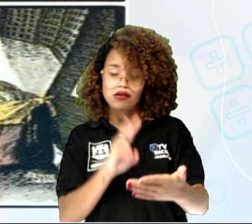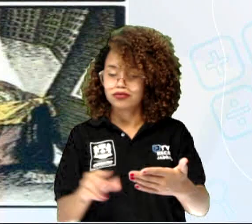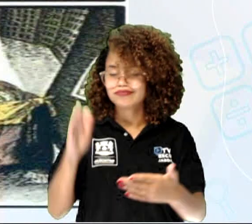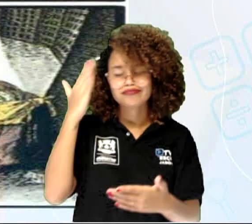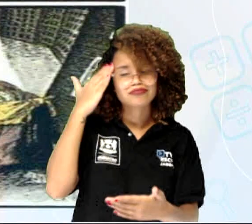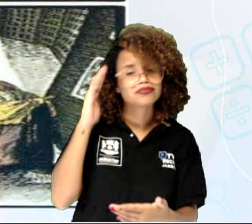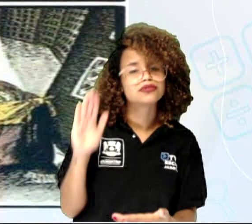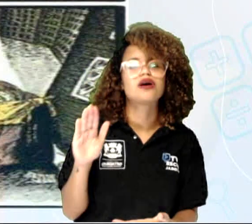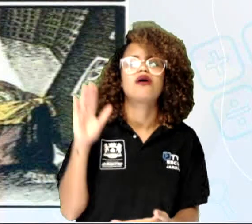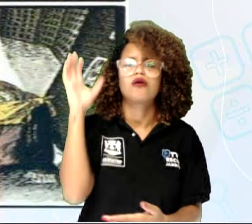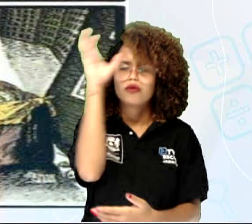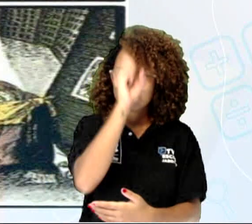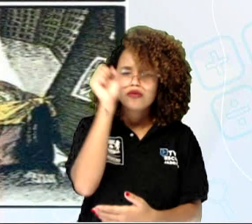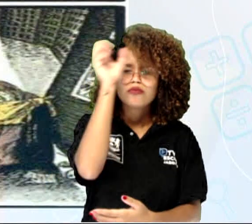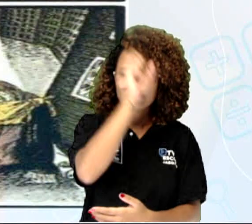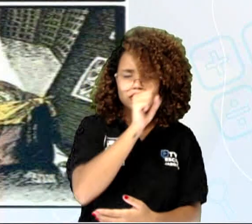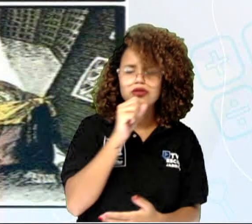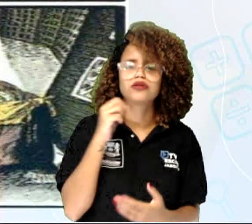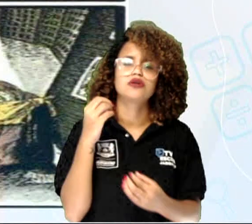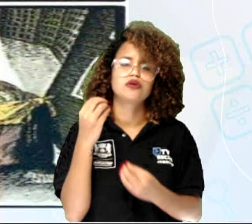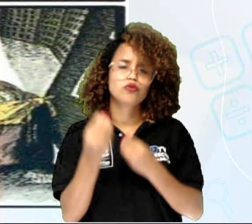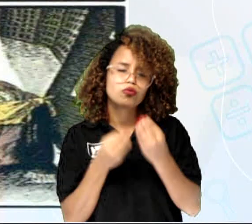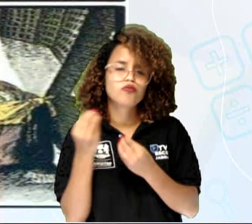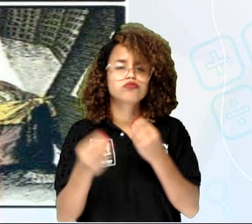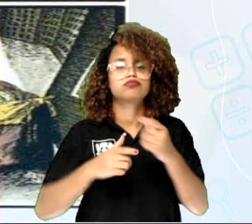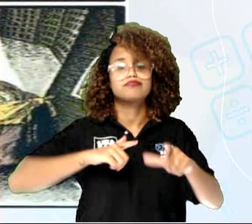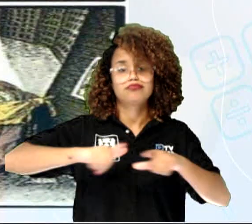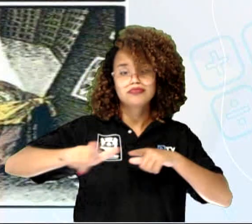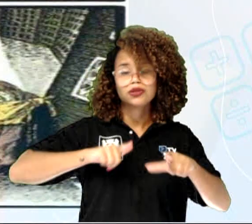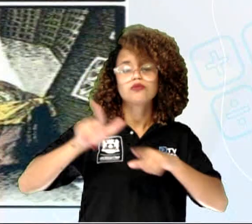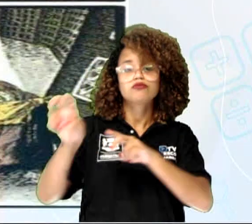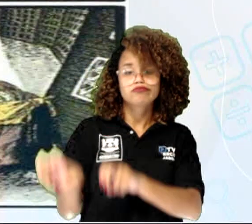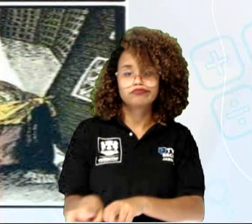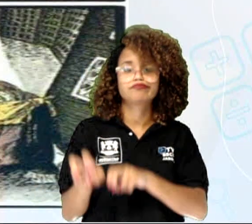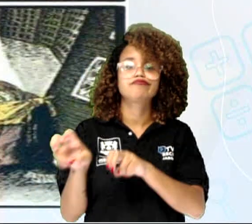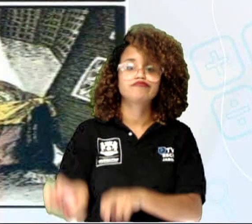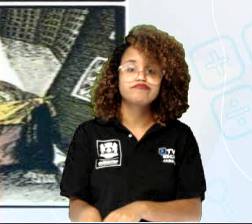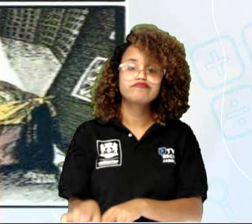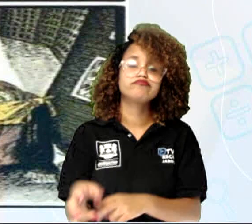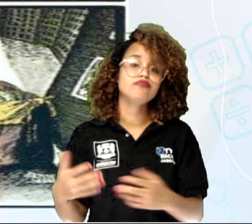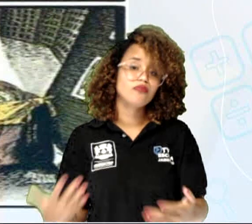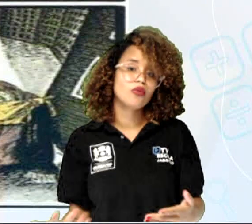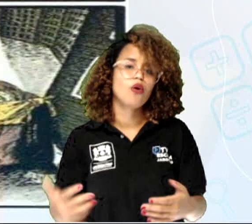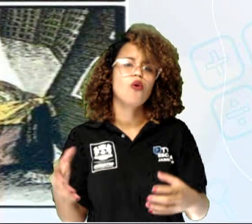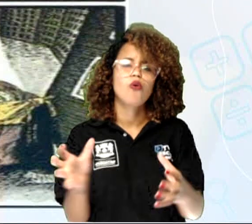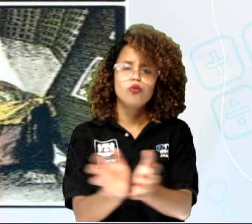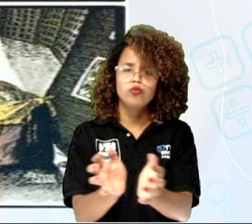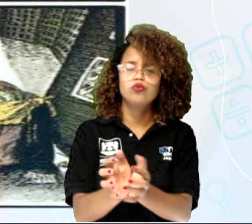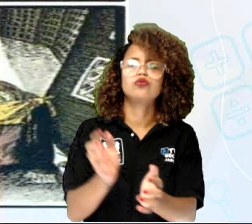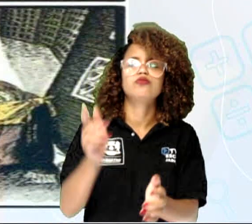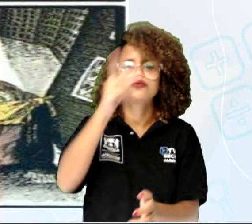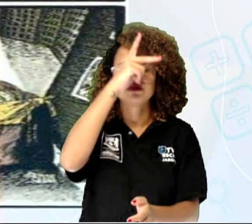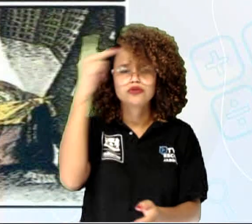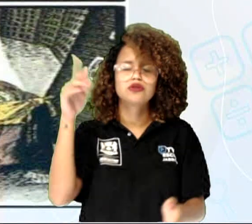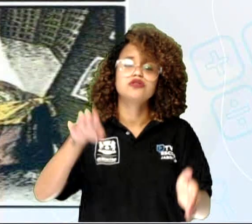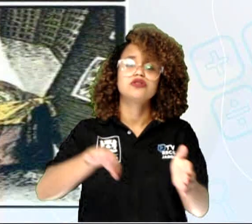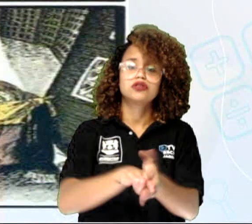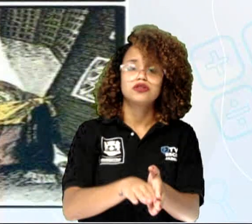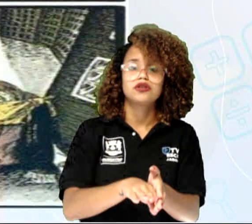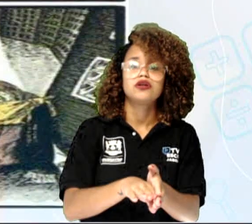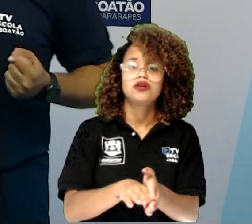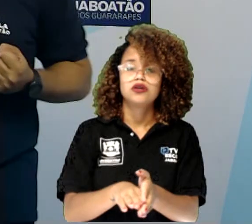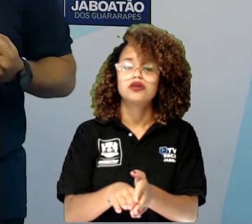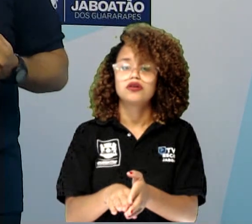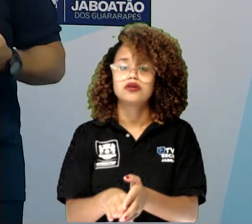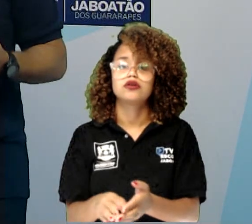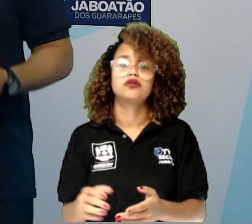ou analfabetas, que aprenderam a lidar ali com o trabalho no campo E essa pessoa, esse grupo de pessoas, é ele que vai chegar no centro da cidade. Volta